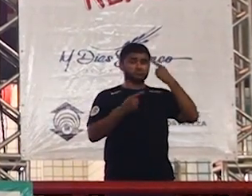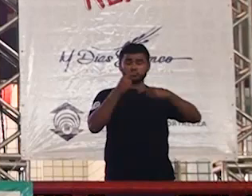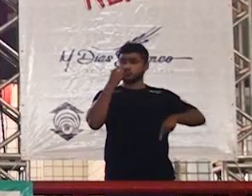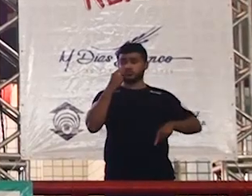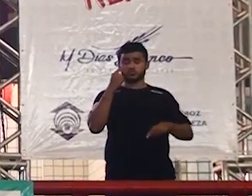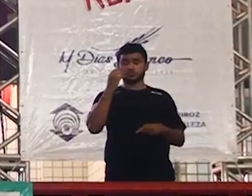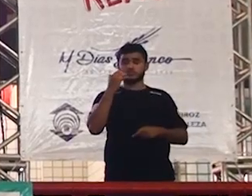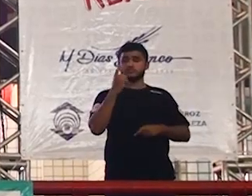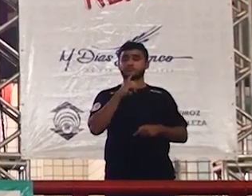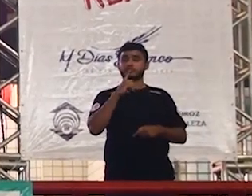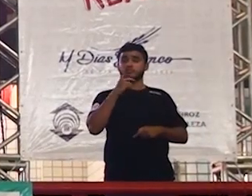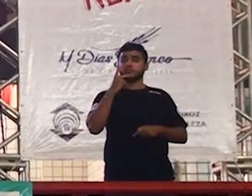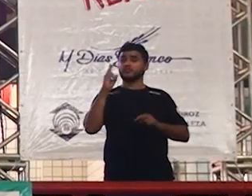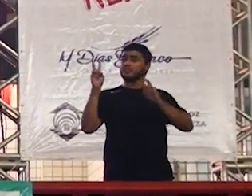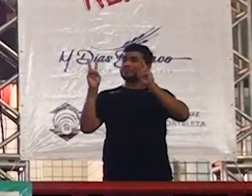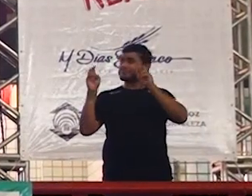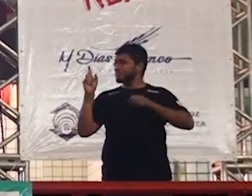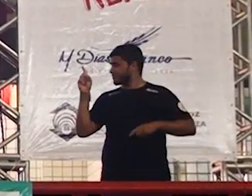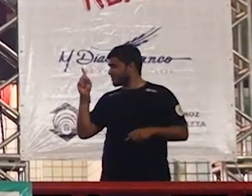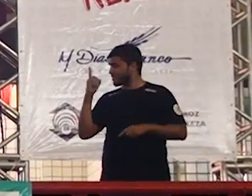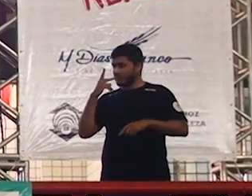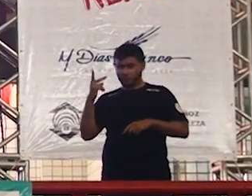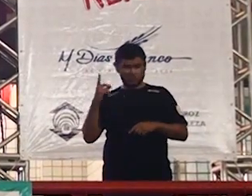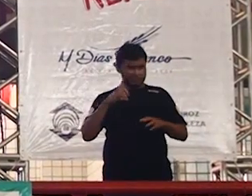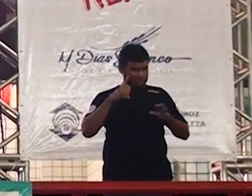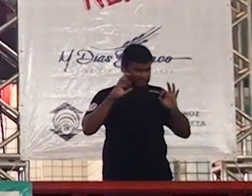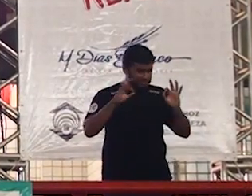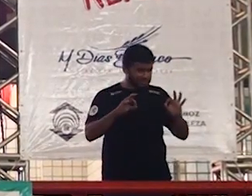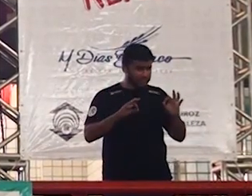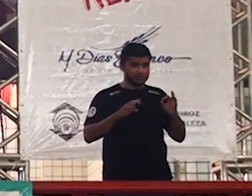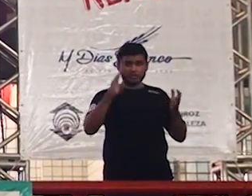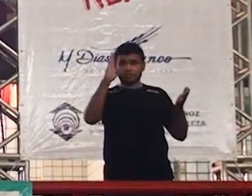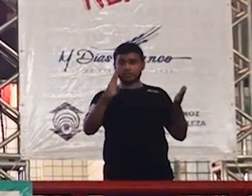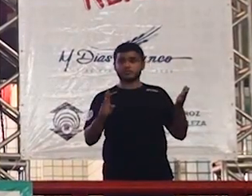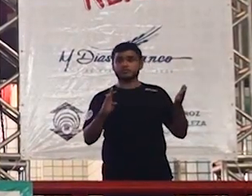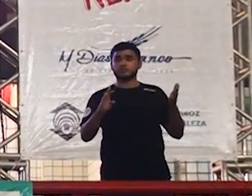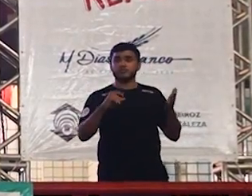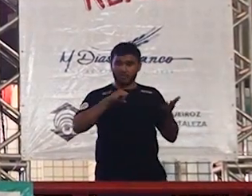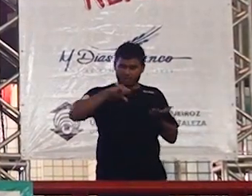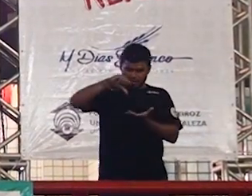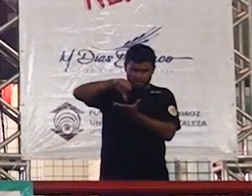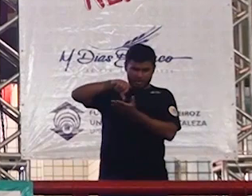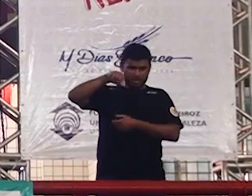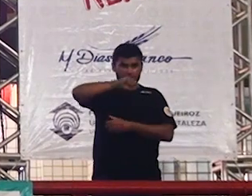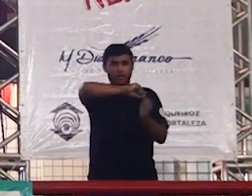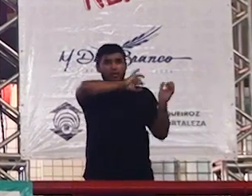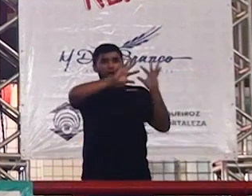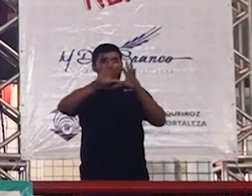fórum. Segundo, que nem sabia que o Brasil sediou.